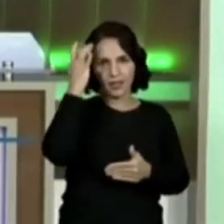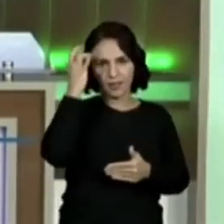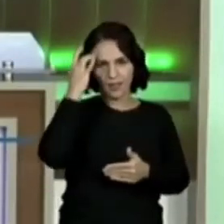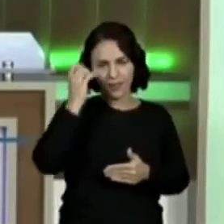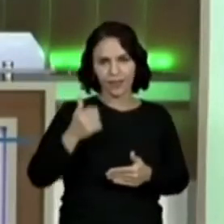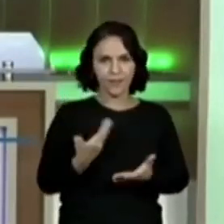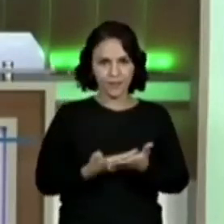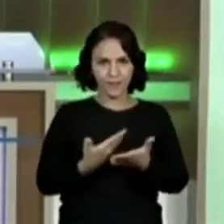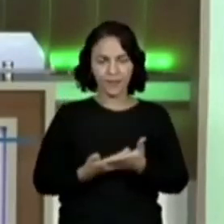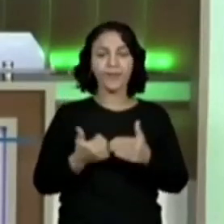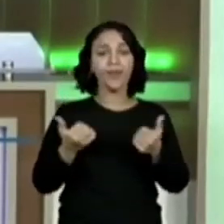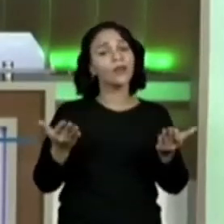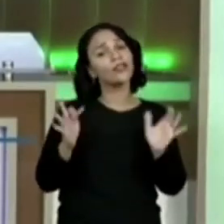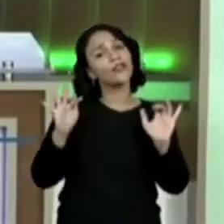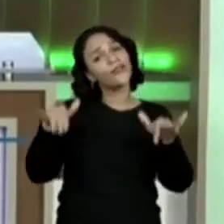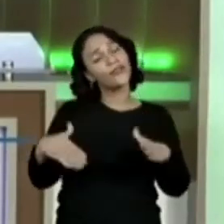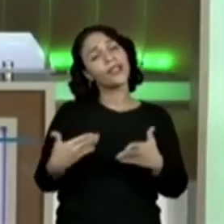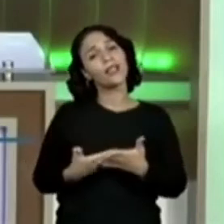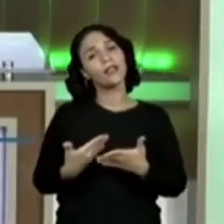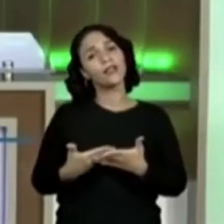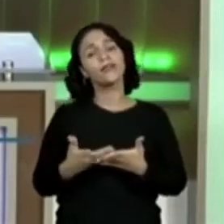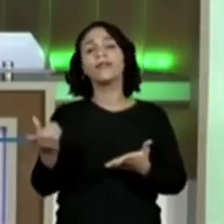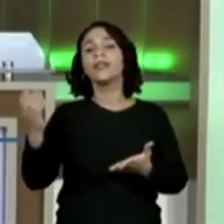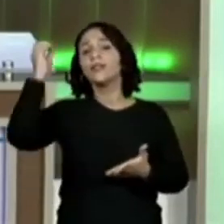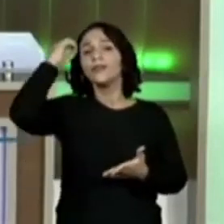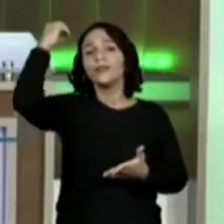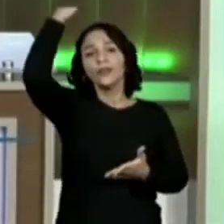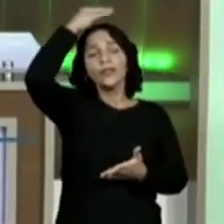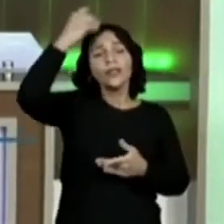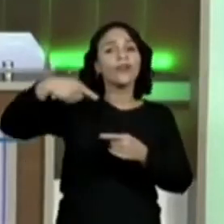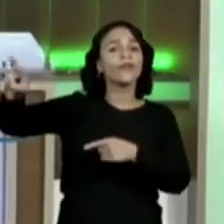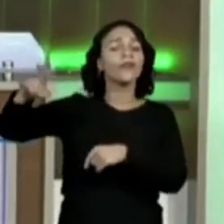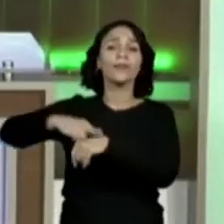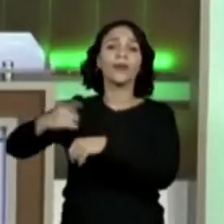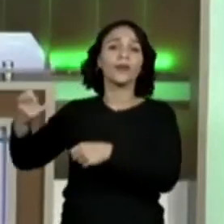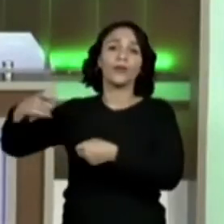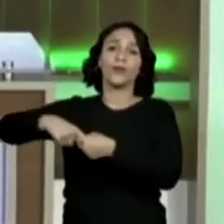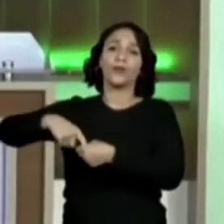E a nossa aula se encerra, a Doroteia foi para o banheiro, não voltou.